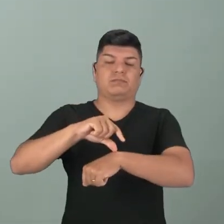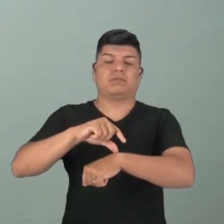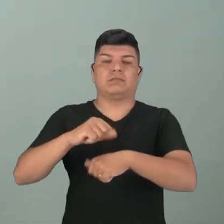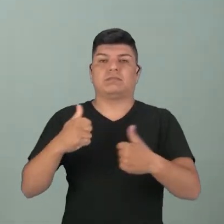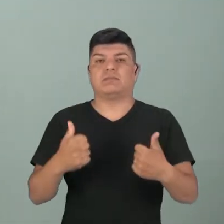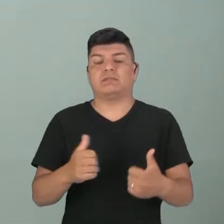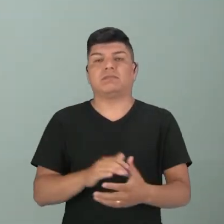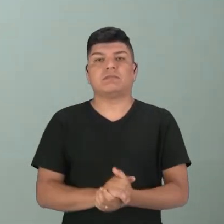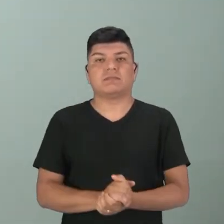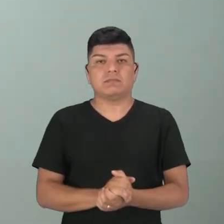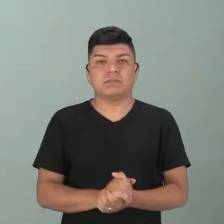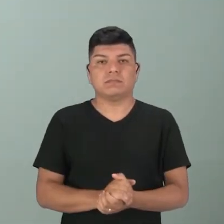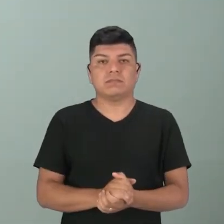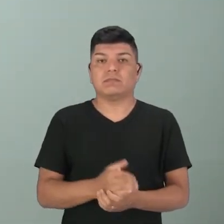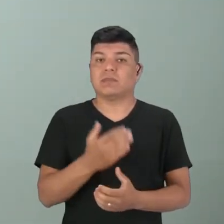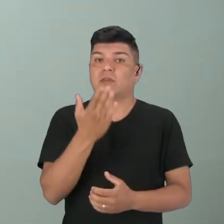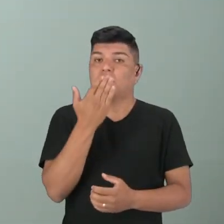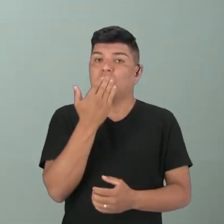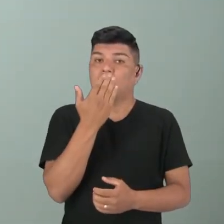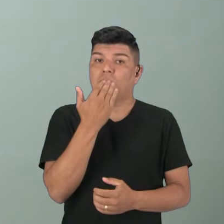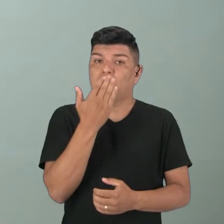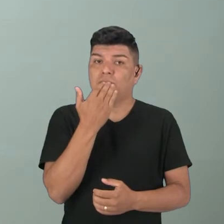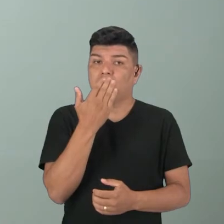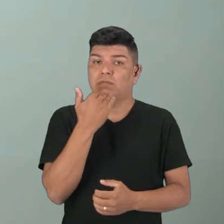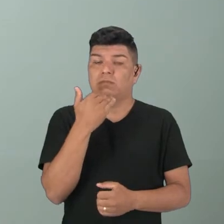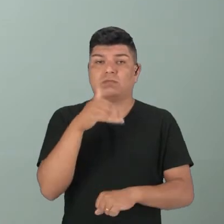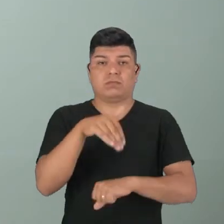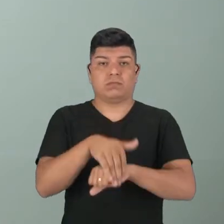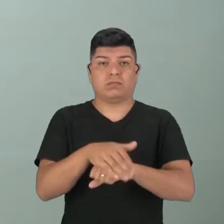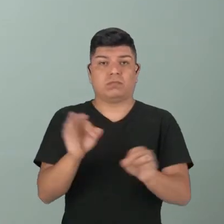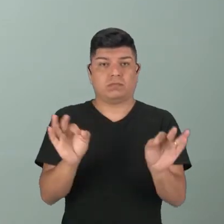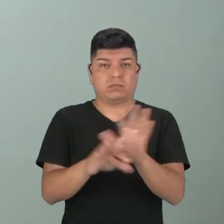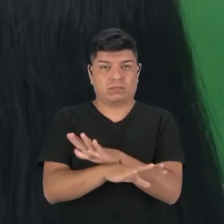a hora que o jantar vai estar pronto, ó.